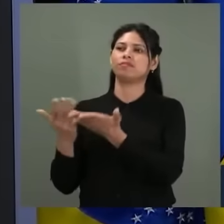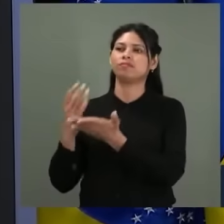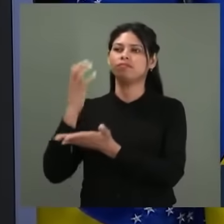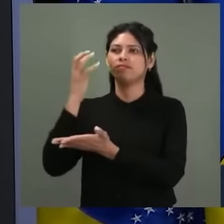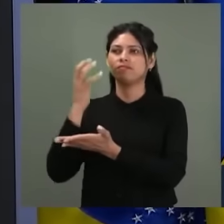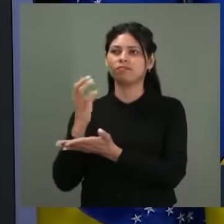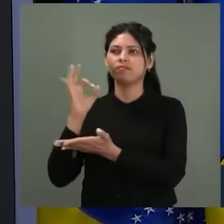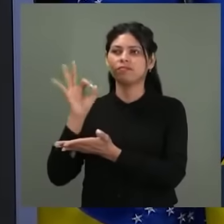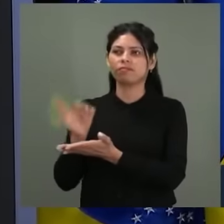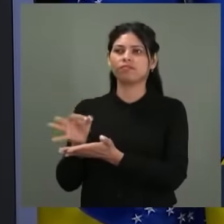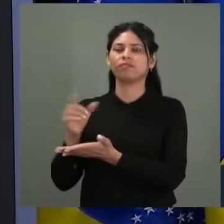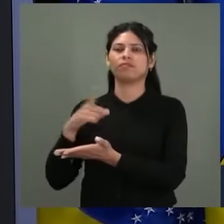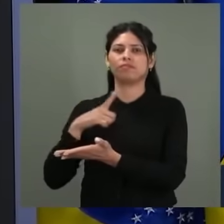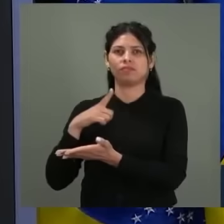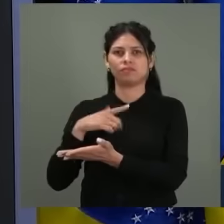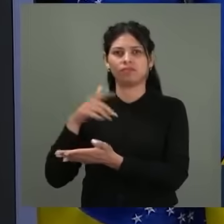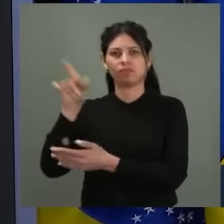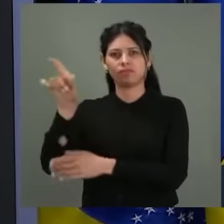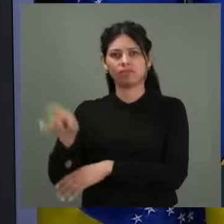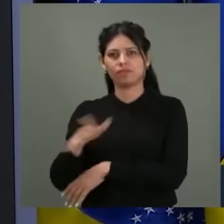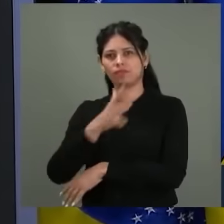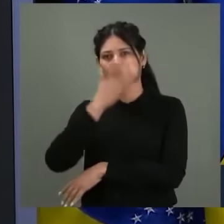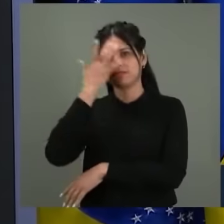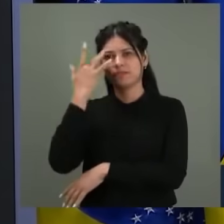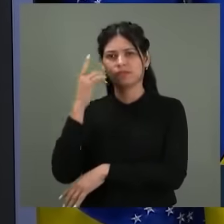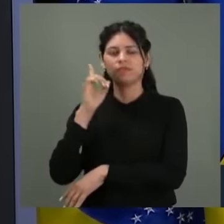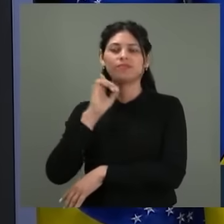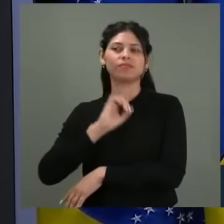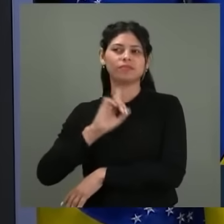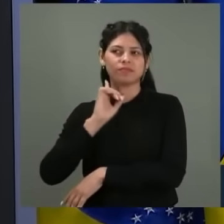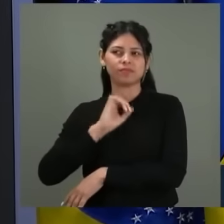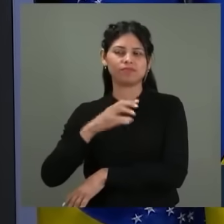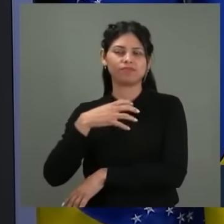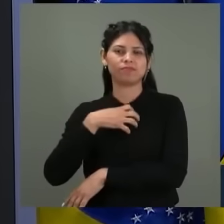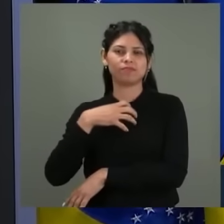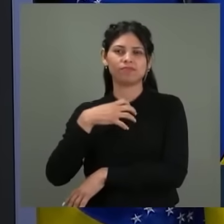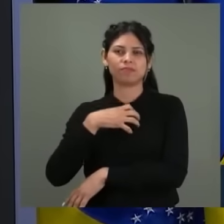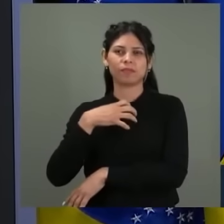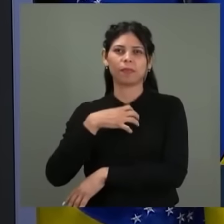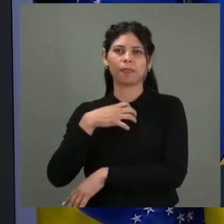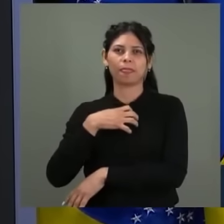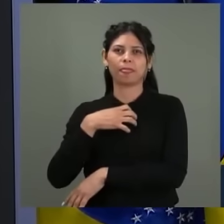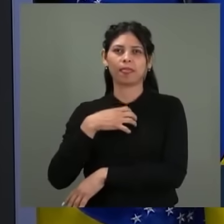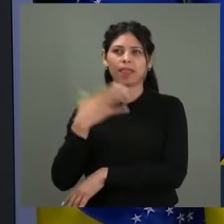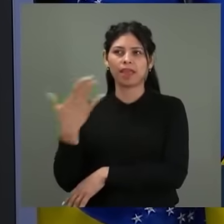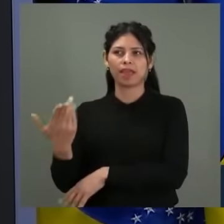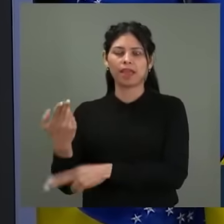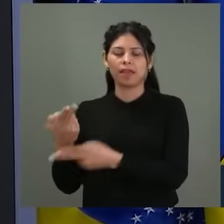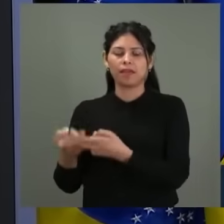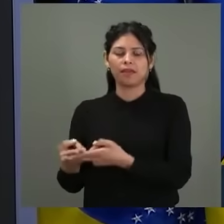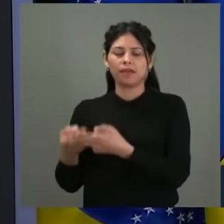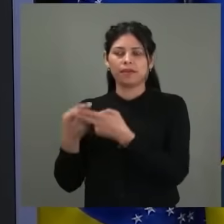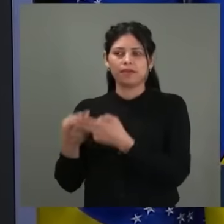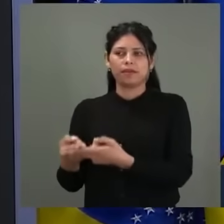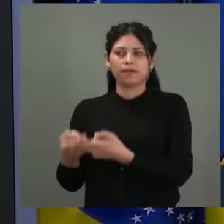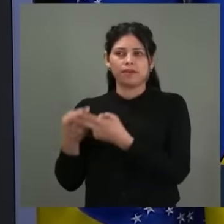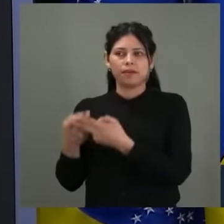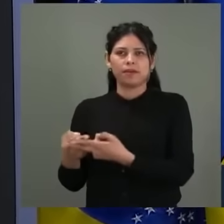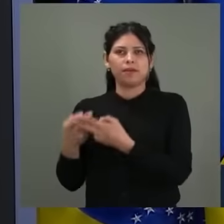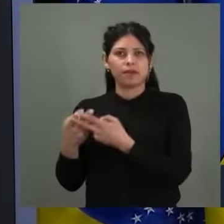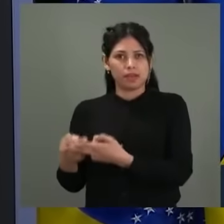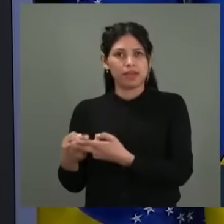saber conduzir como um mineiro, no jeito mineiro de ser, com muita paciência,